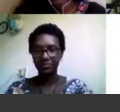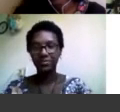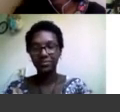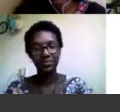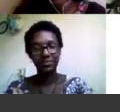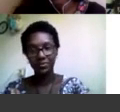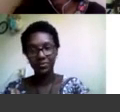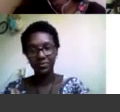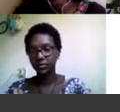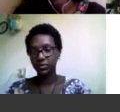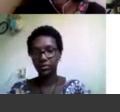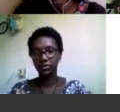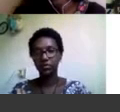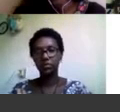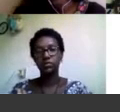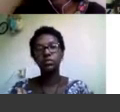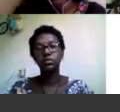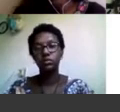Cristo,